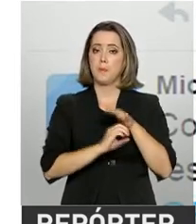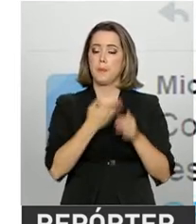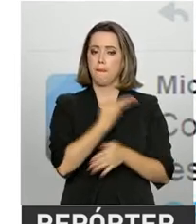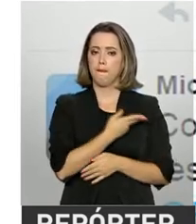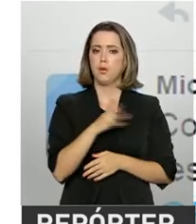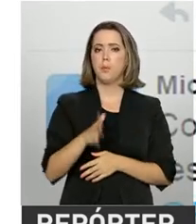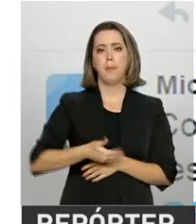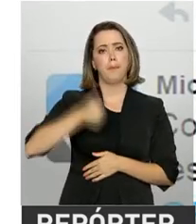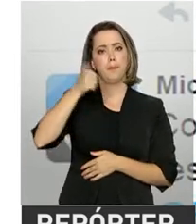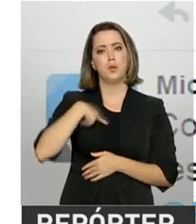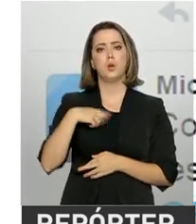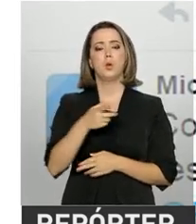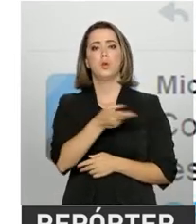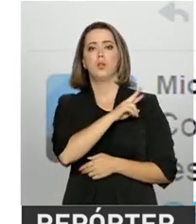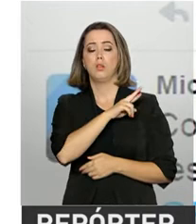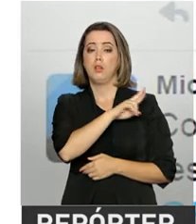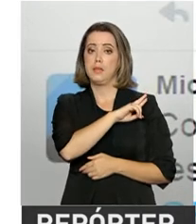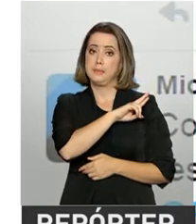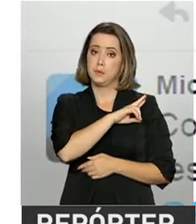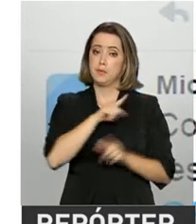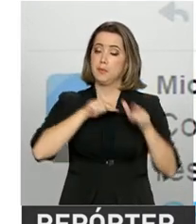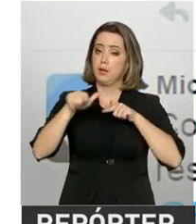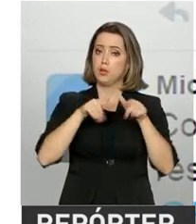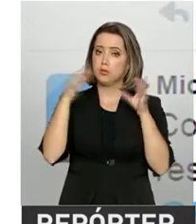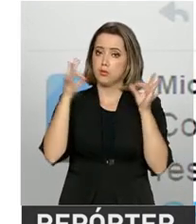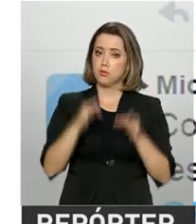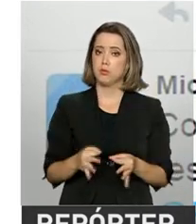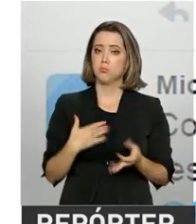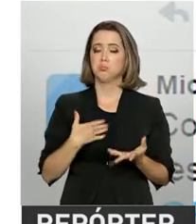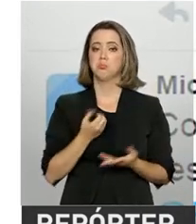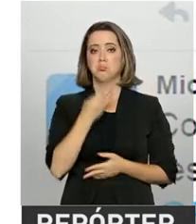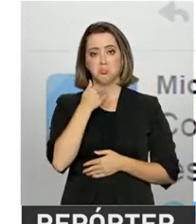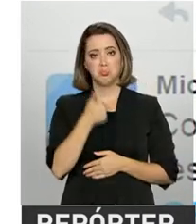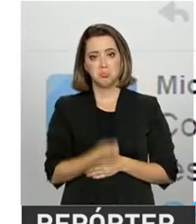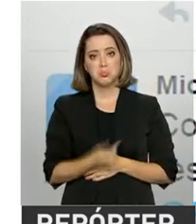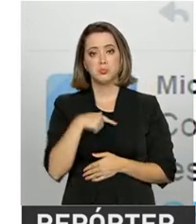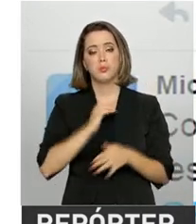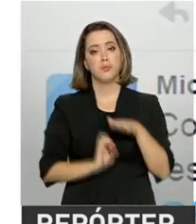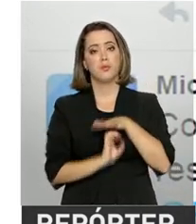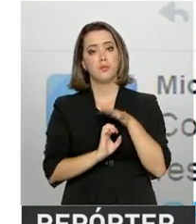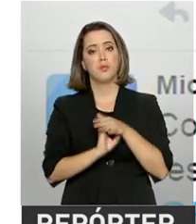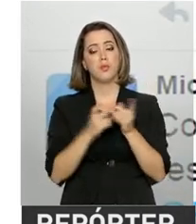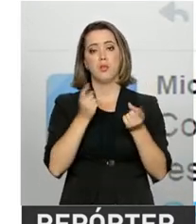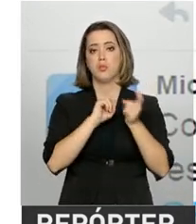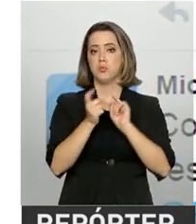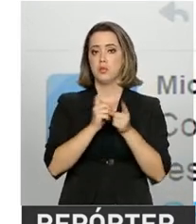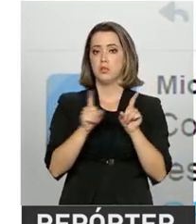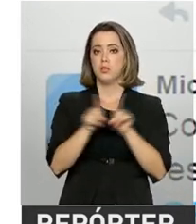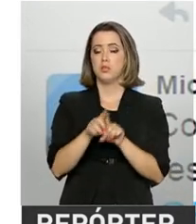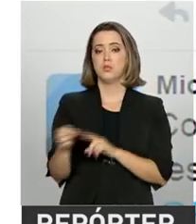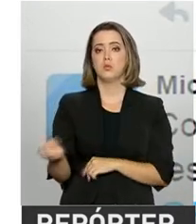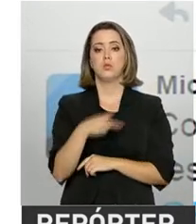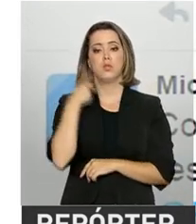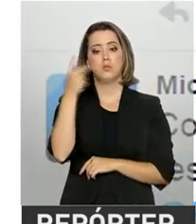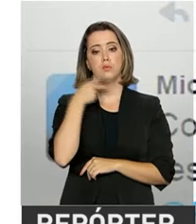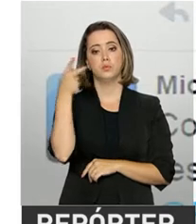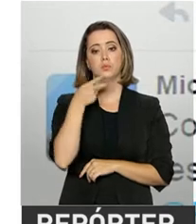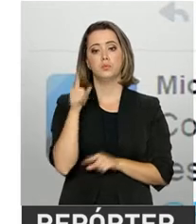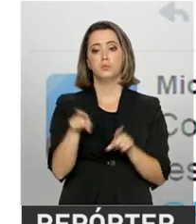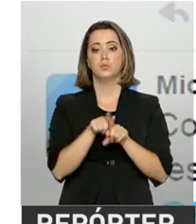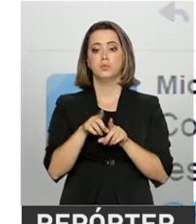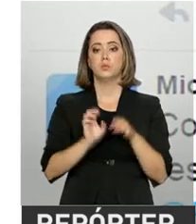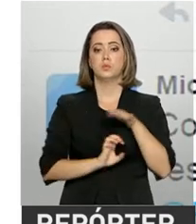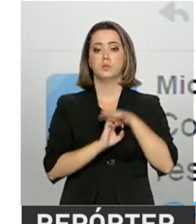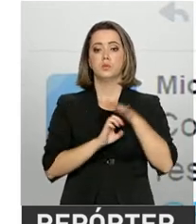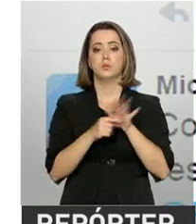responsabilidade temer disse que o elogio da agência nova gestão da petrobras ea nova política de preços da de da